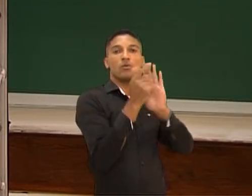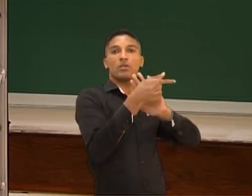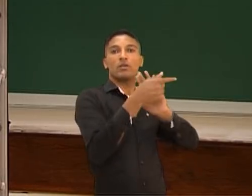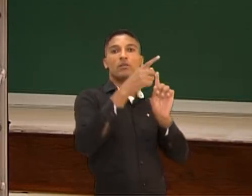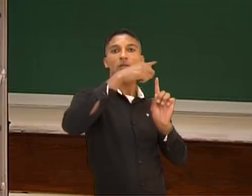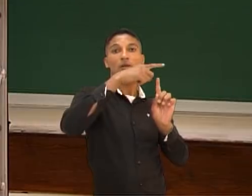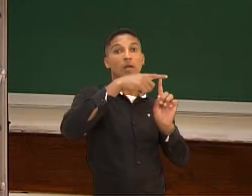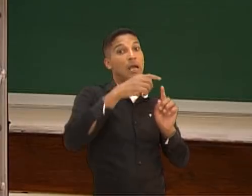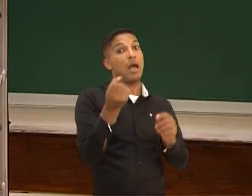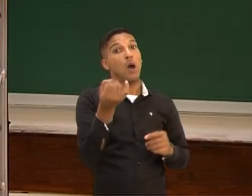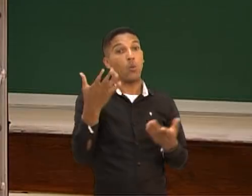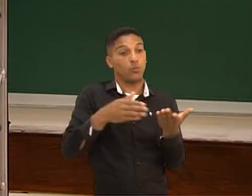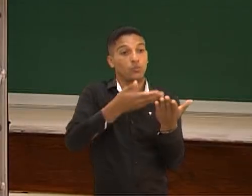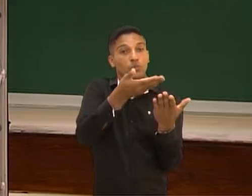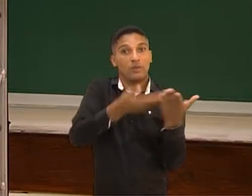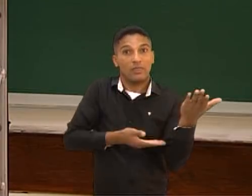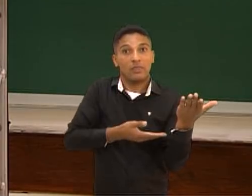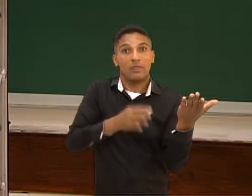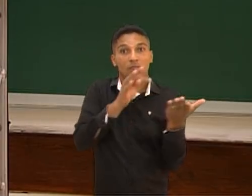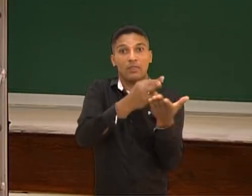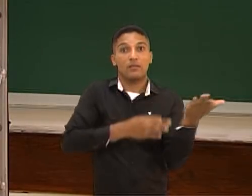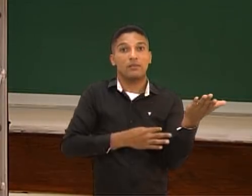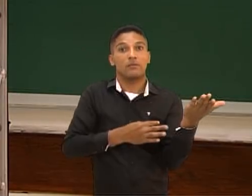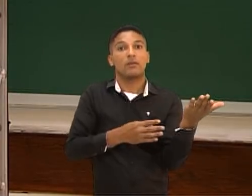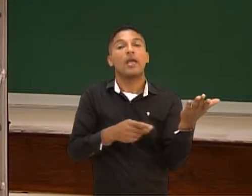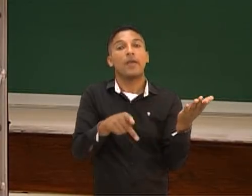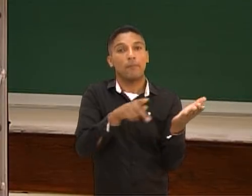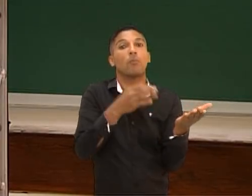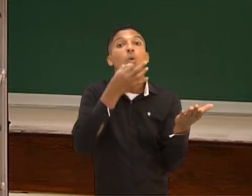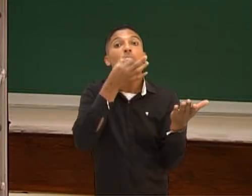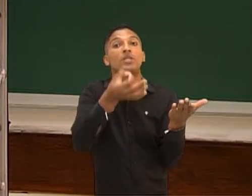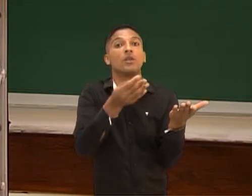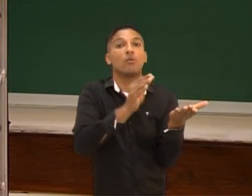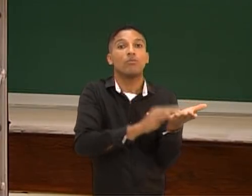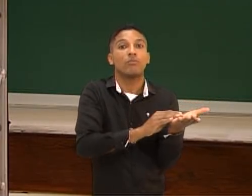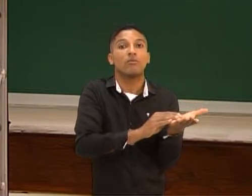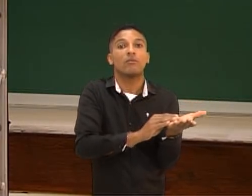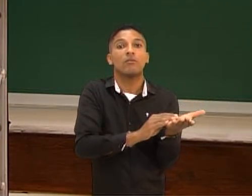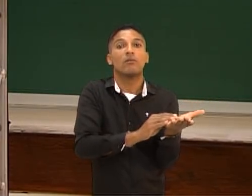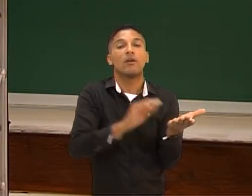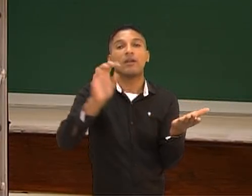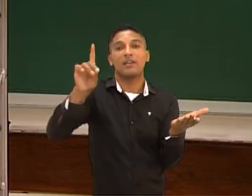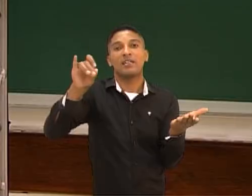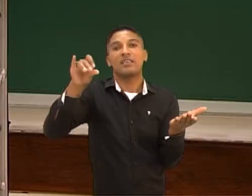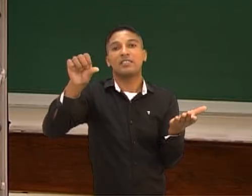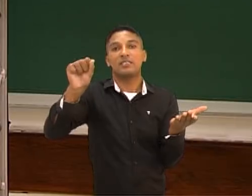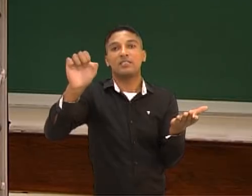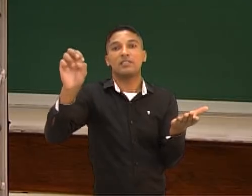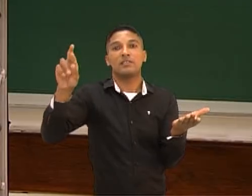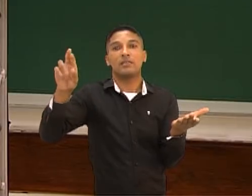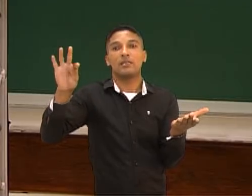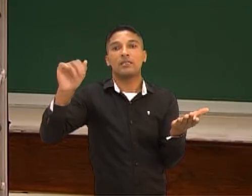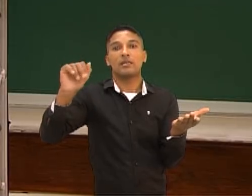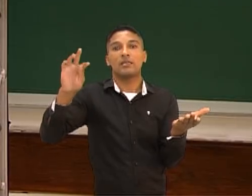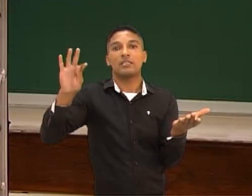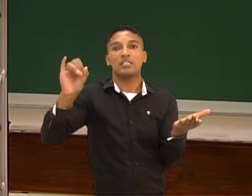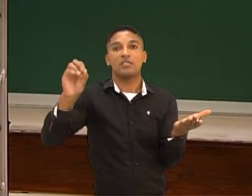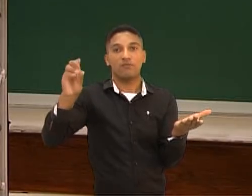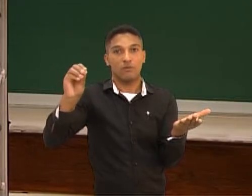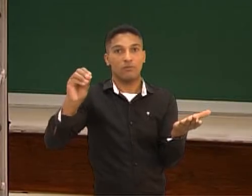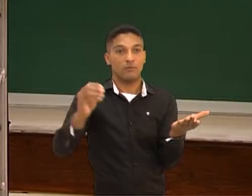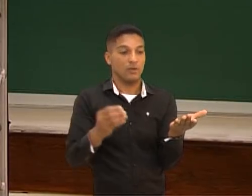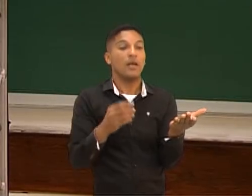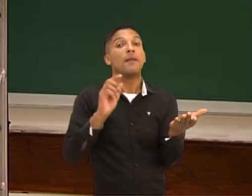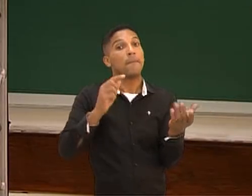predominantemente dissertativo, texto de opinião, mas que dentro desse texto estão inseridas algumas descrições, que são